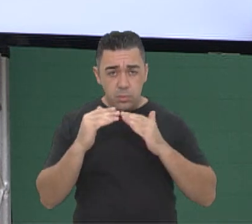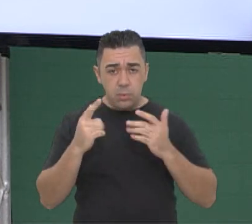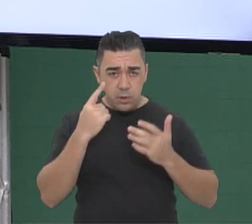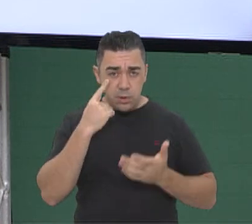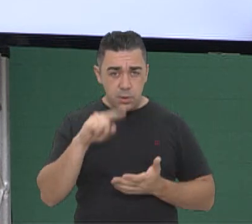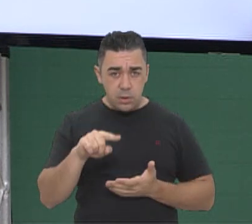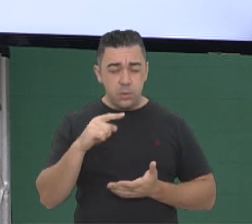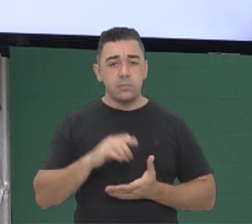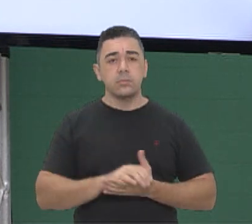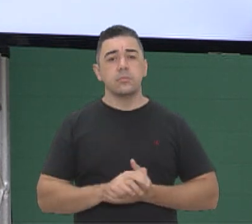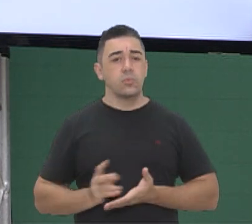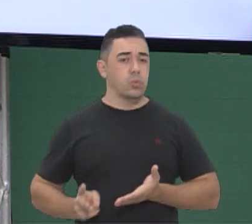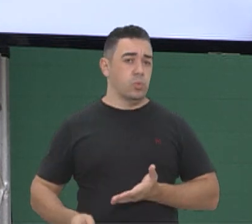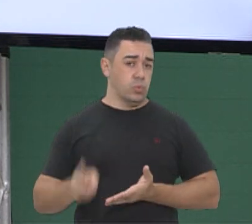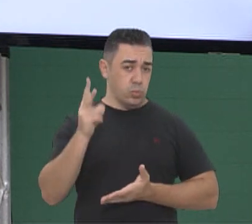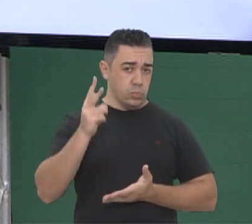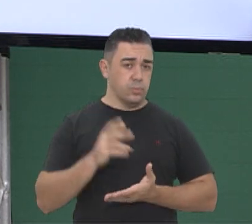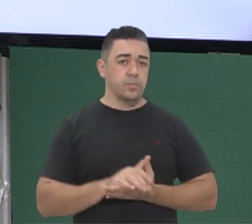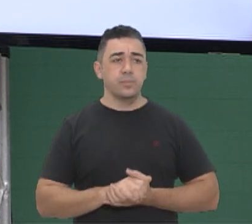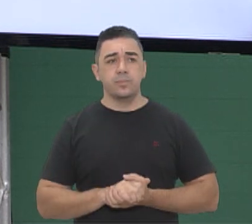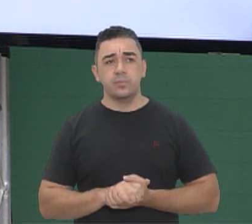disso? Então vamos continuando aqui.